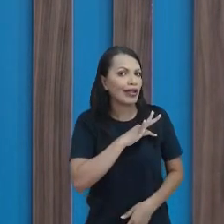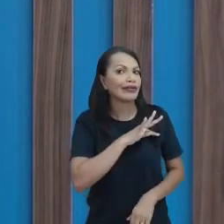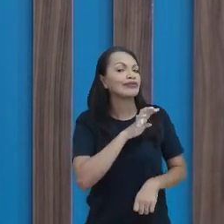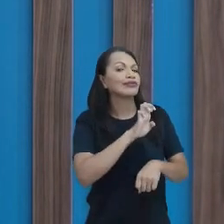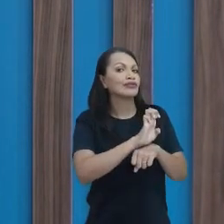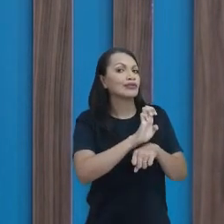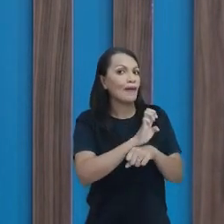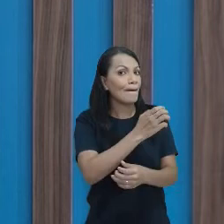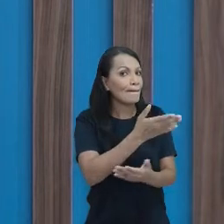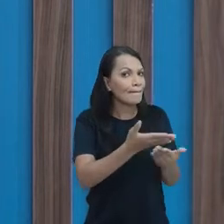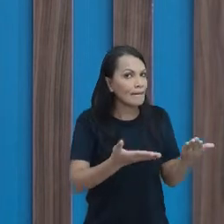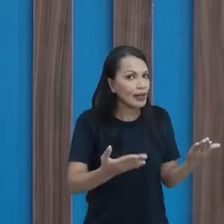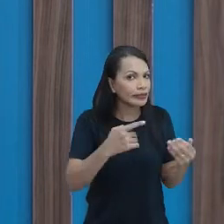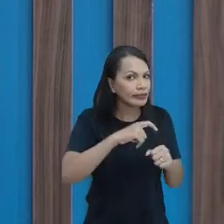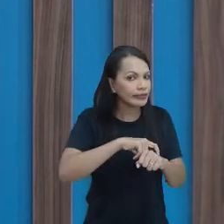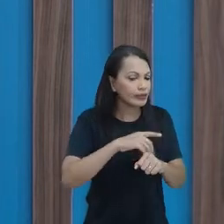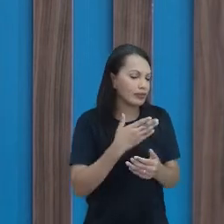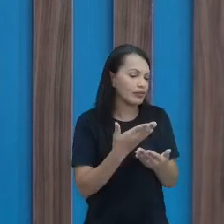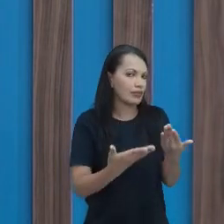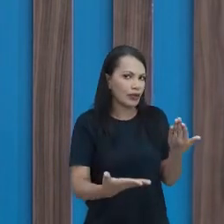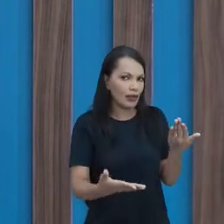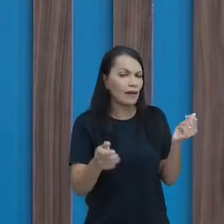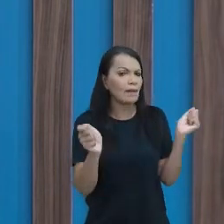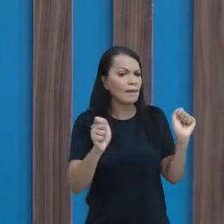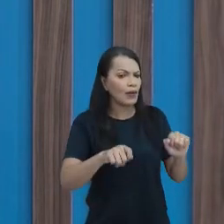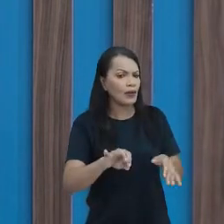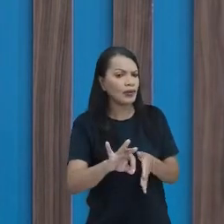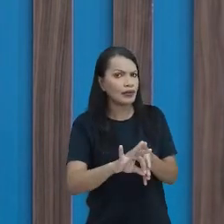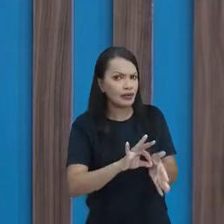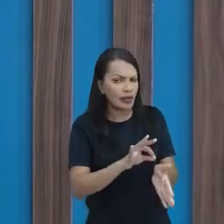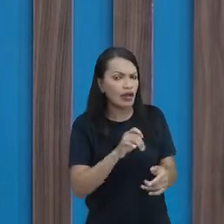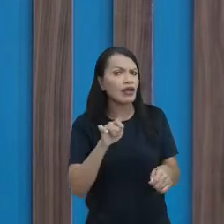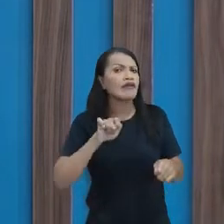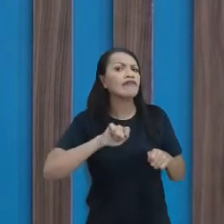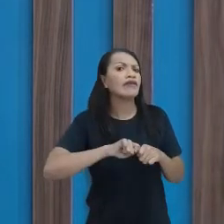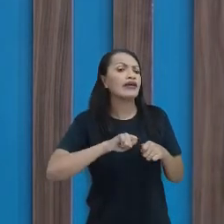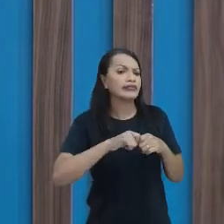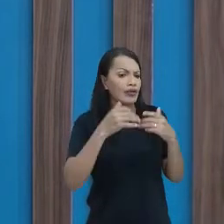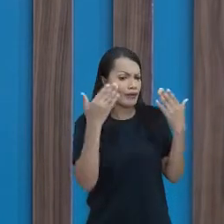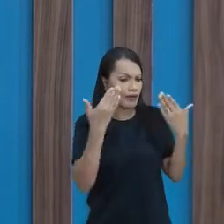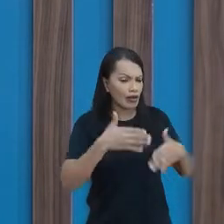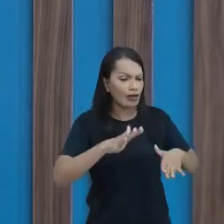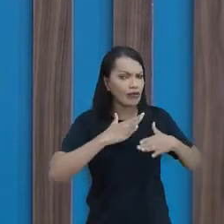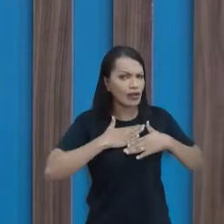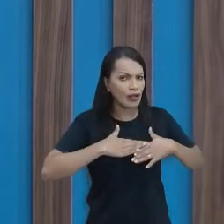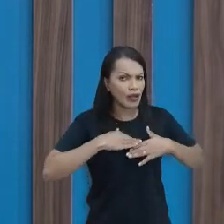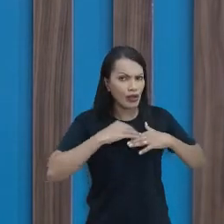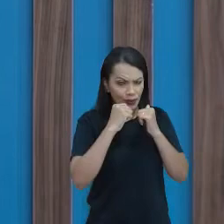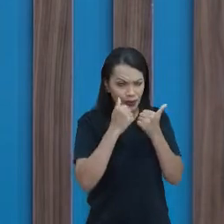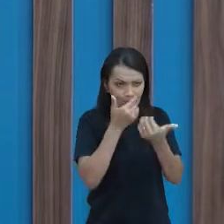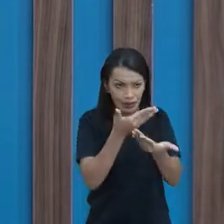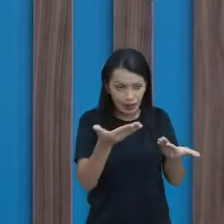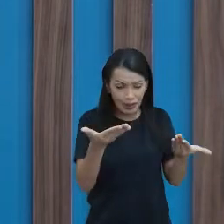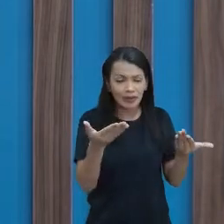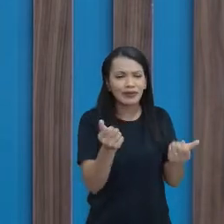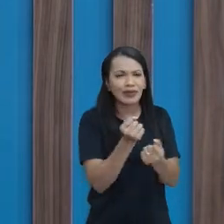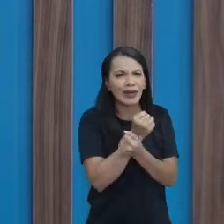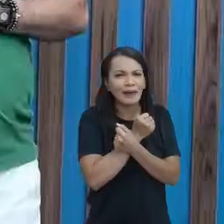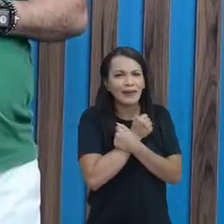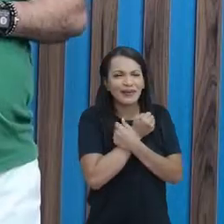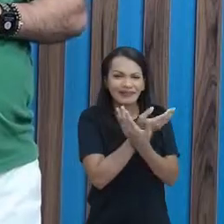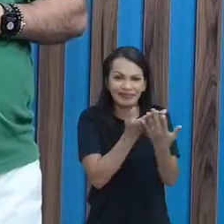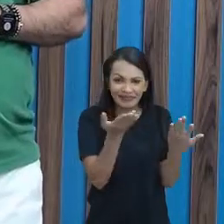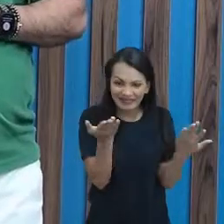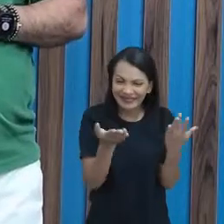estaduais, viu? Não percam tempo não, se inscrevam, façam a prova bem tranquilos e vai dar tudo certo para vocês. Grande abraço.